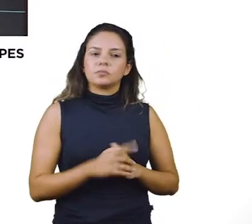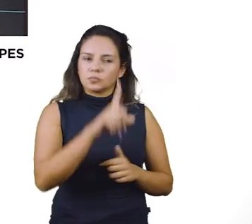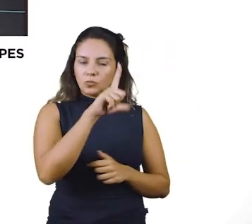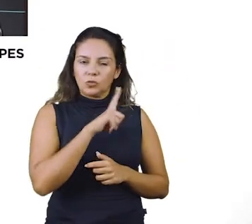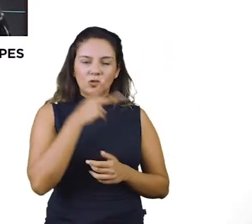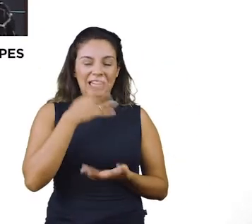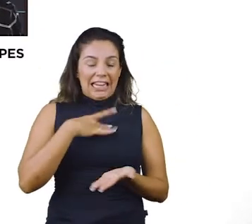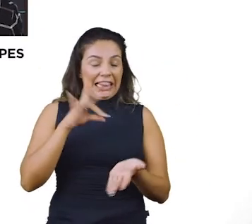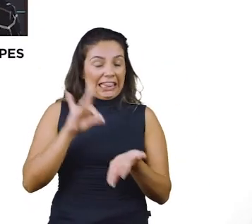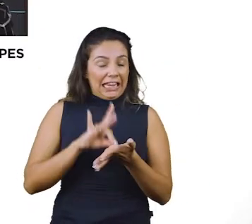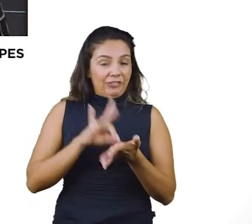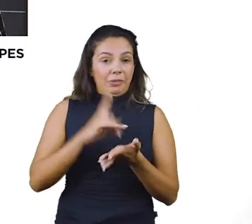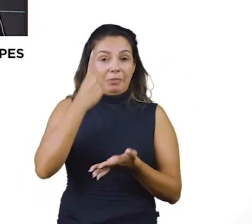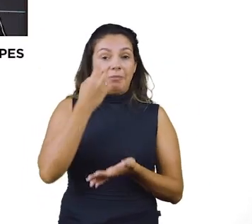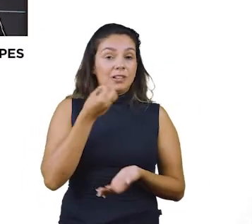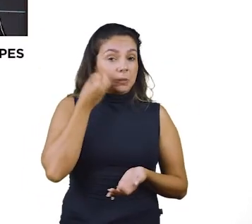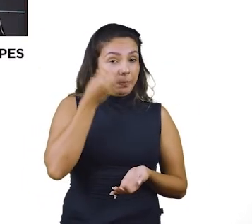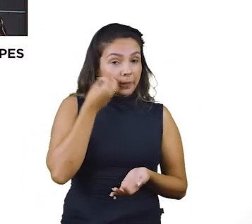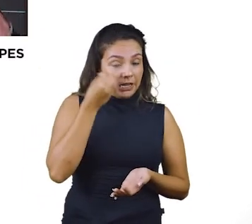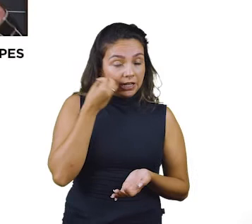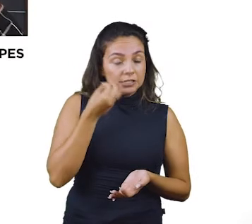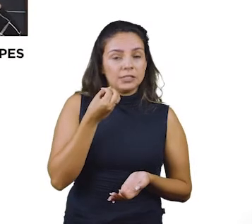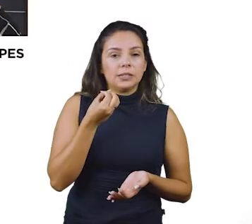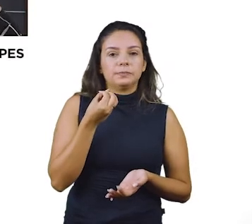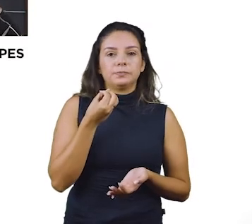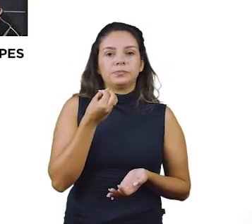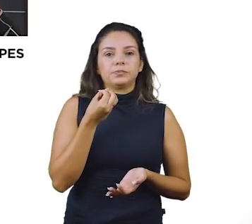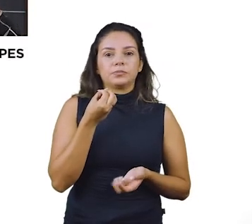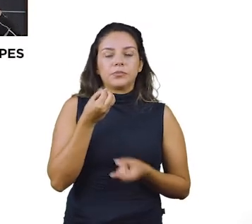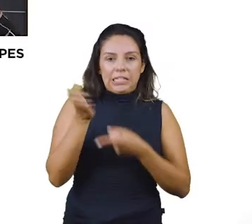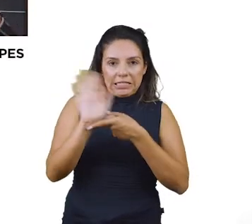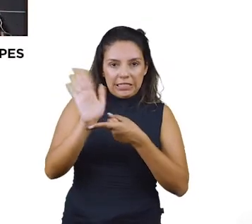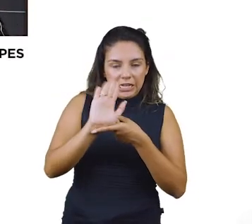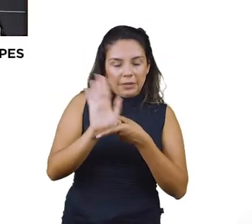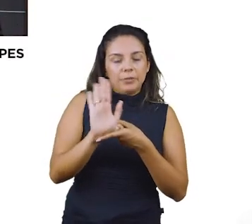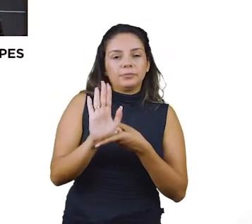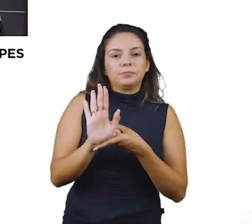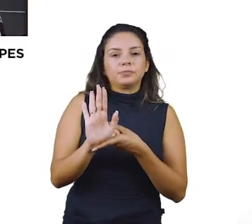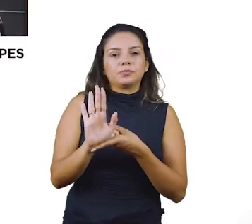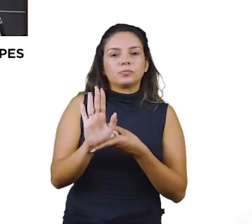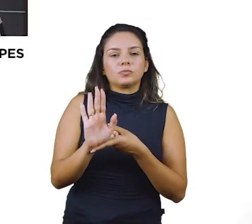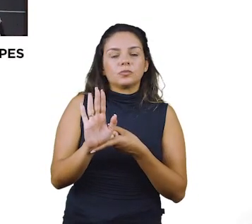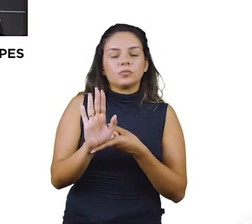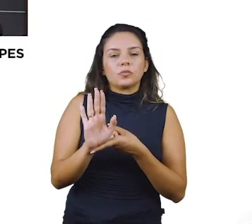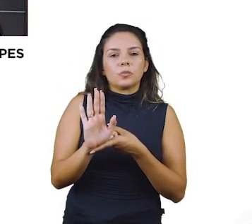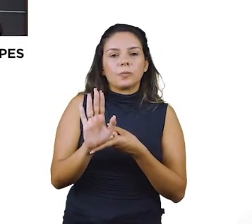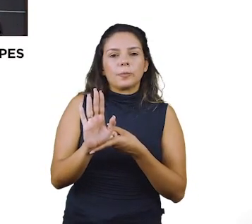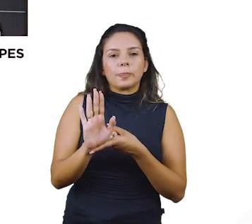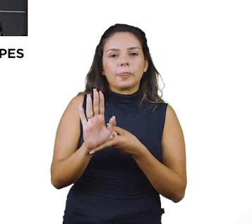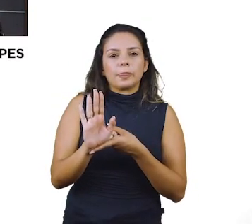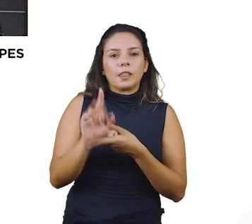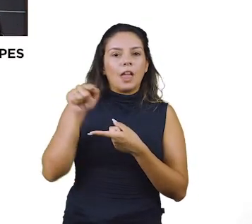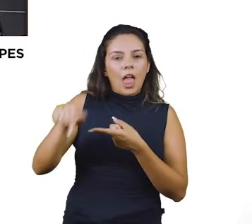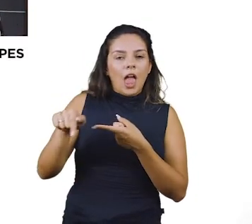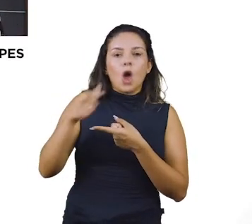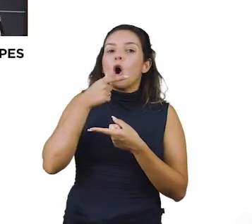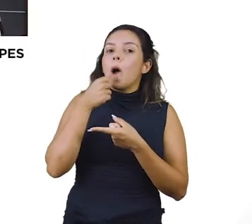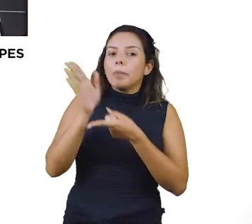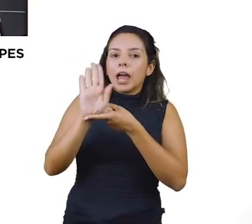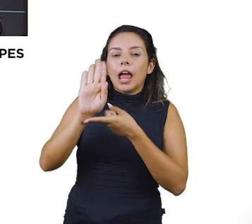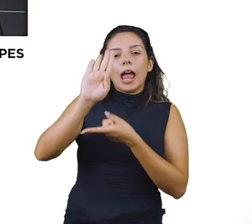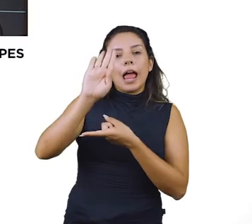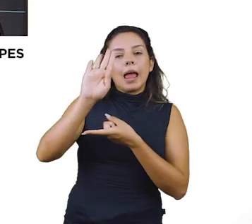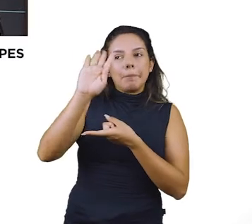na verdade, a minha primeira experiência com o cinema foi com um cineasta aqui de Belo Horizonte chamado